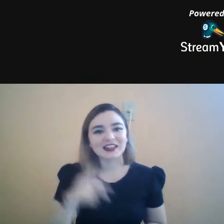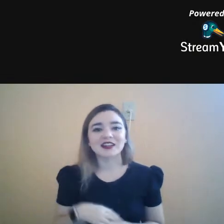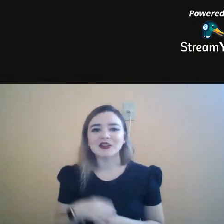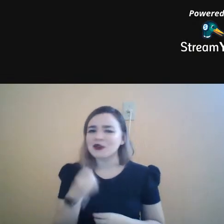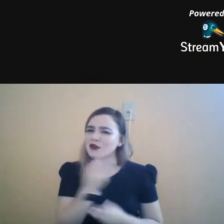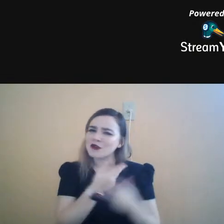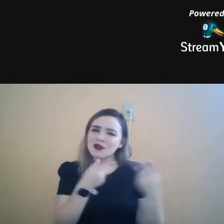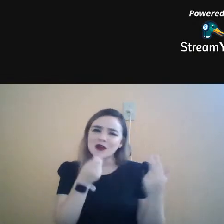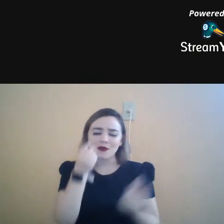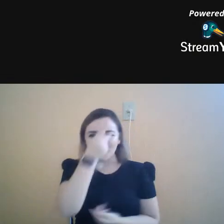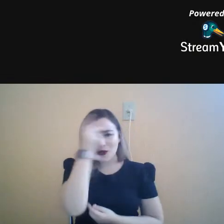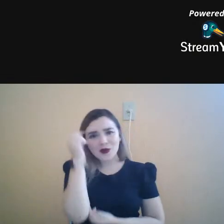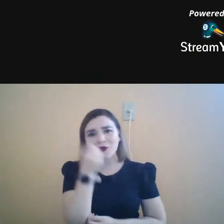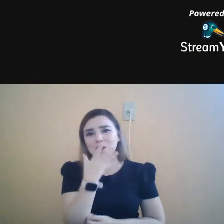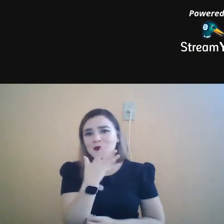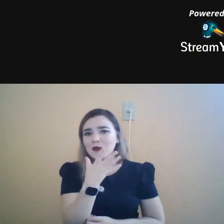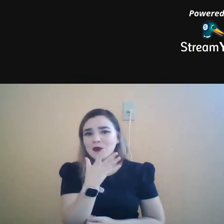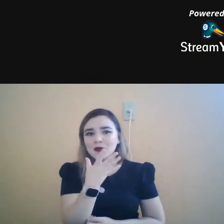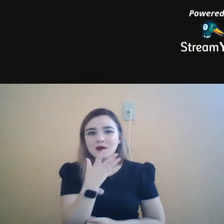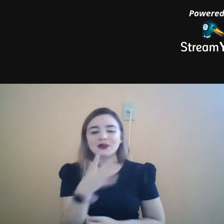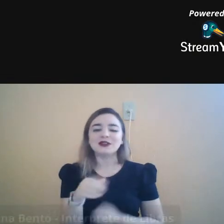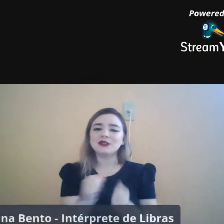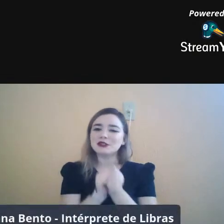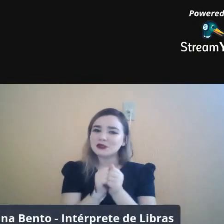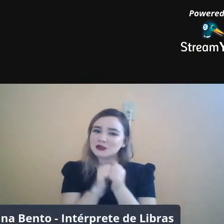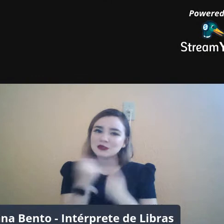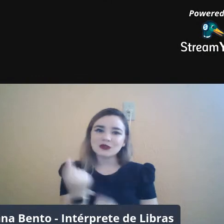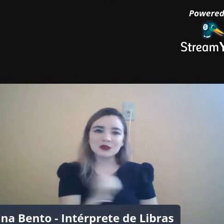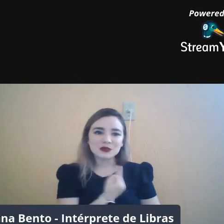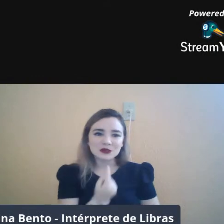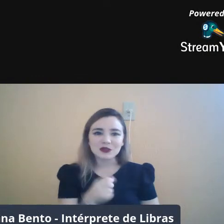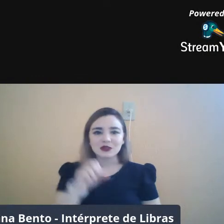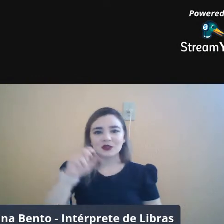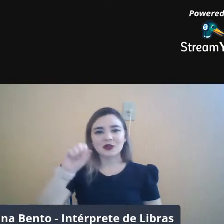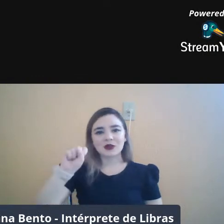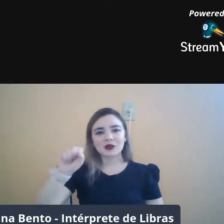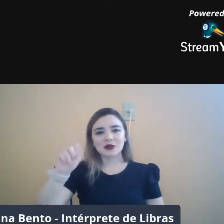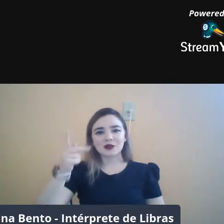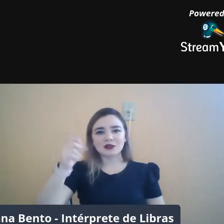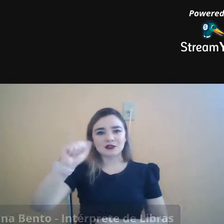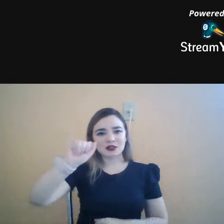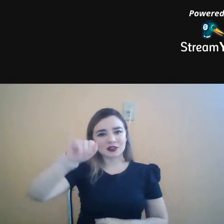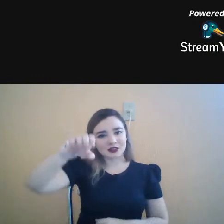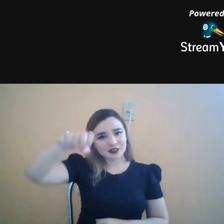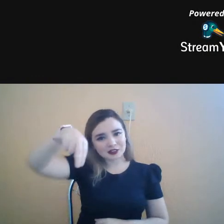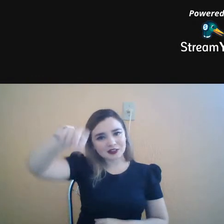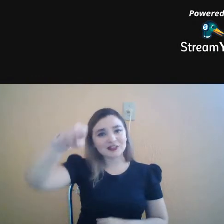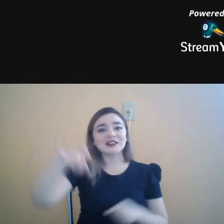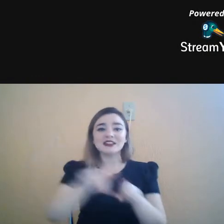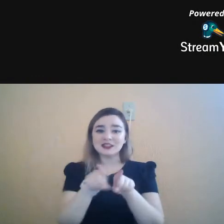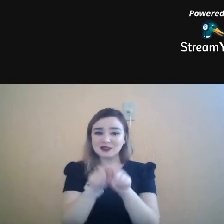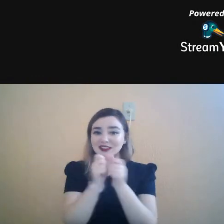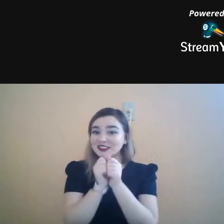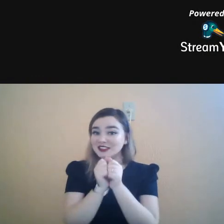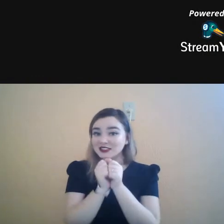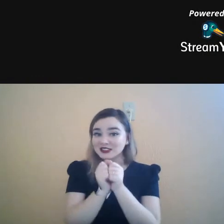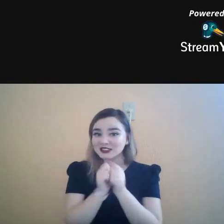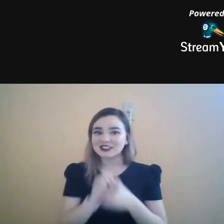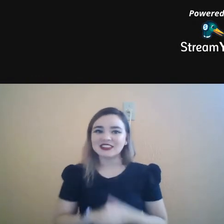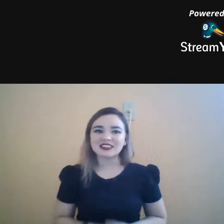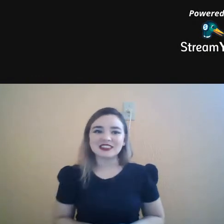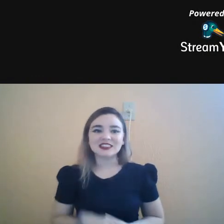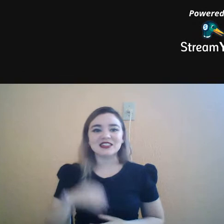boa com a gente hoje. Olha, Chayene está aqui com a gente também.